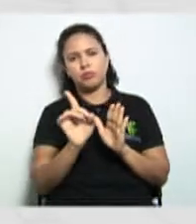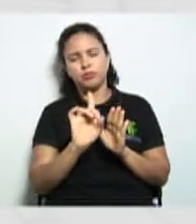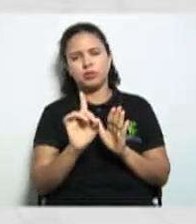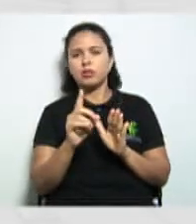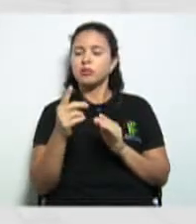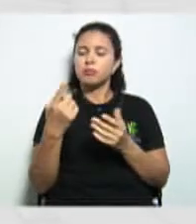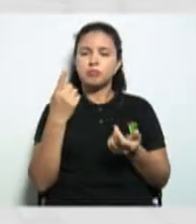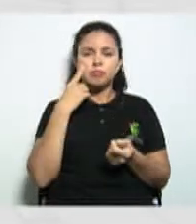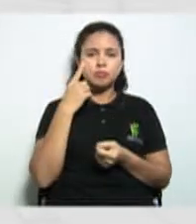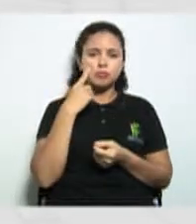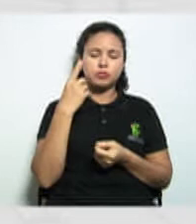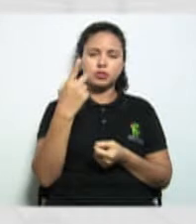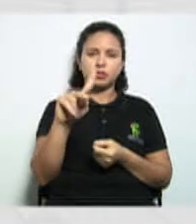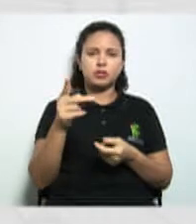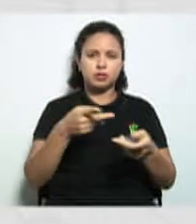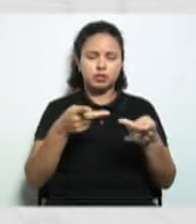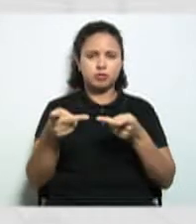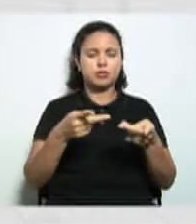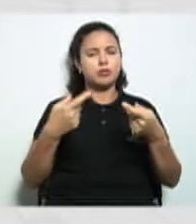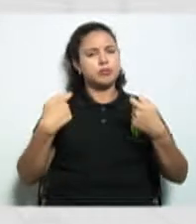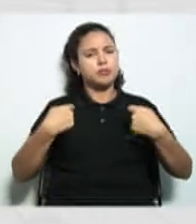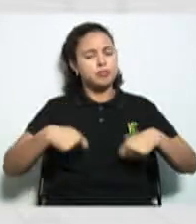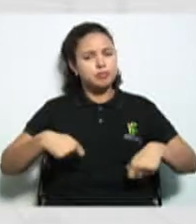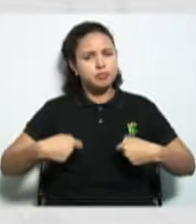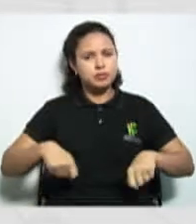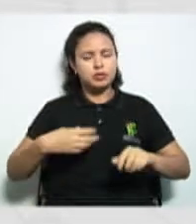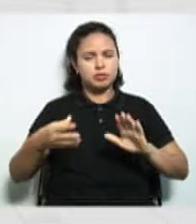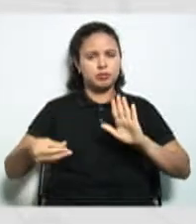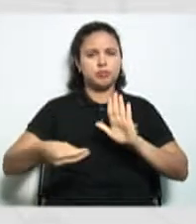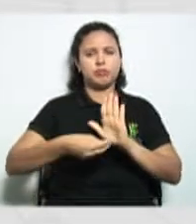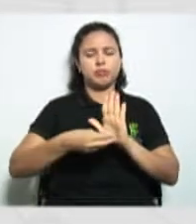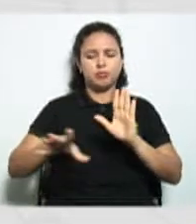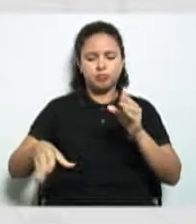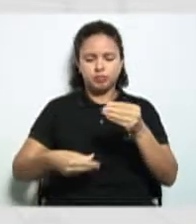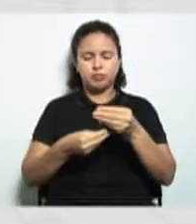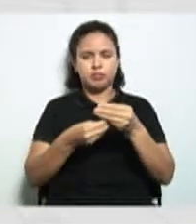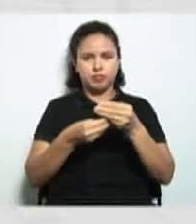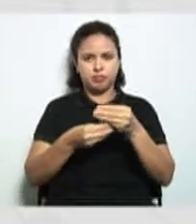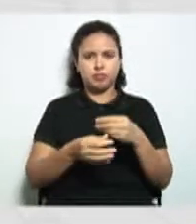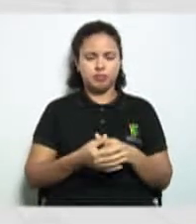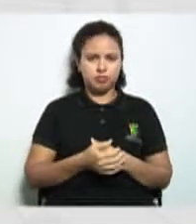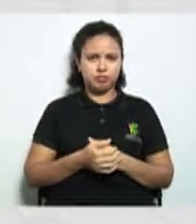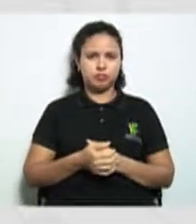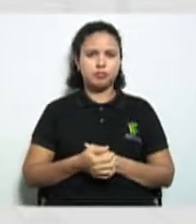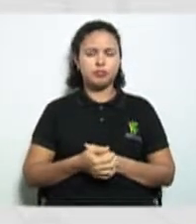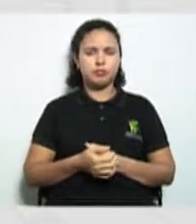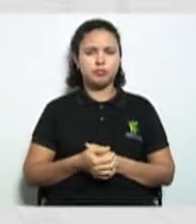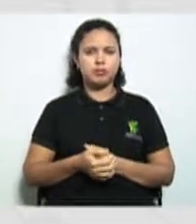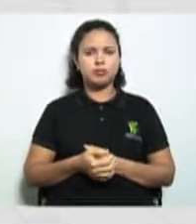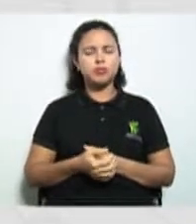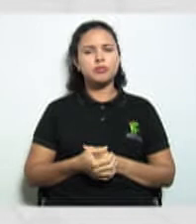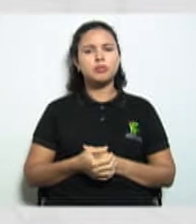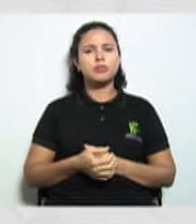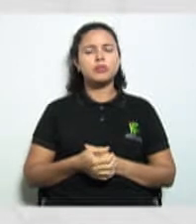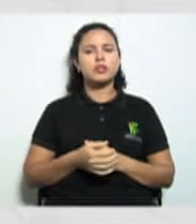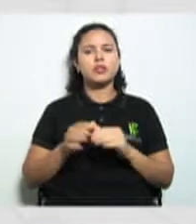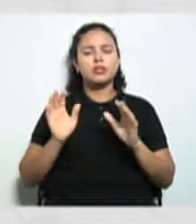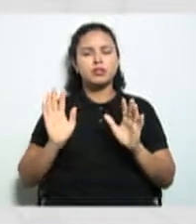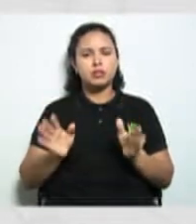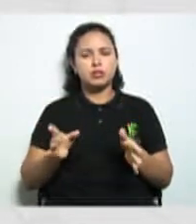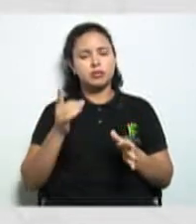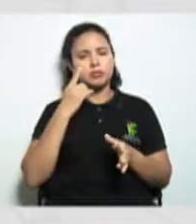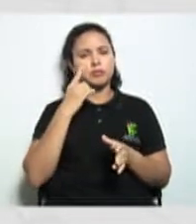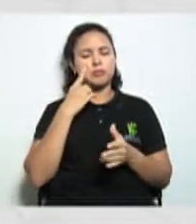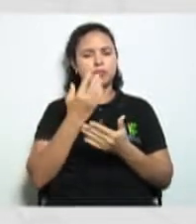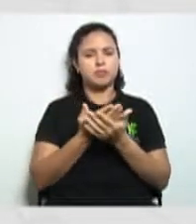ter tem algum detalhe que mereça a inclusão desses elementos. Então, muito bem, nós vimos aí agora a